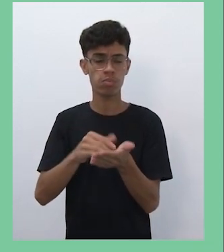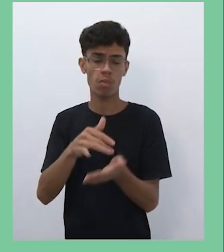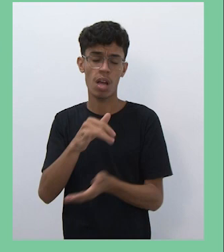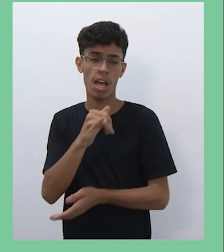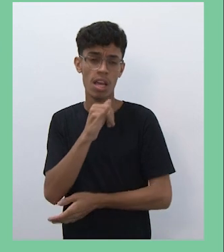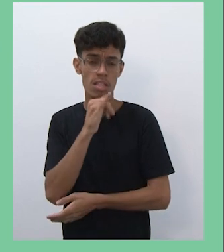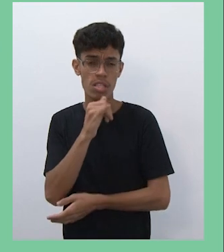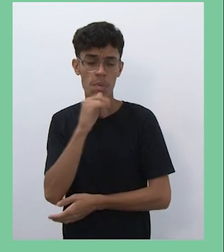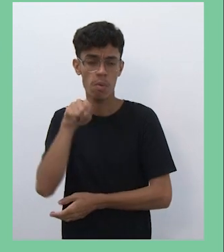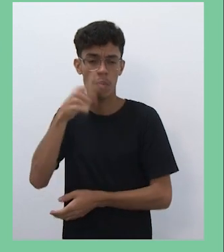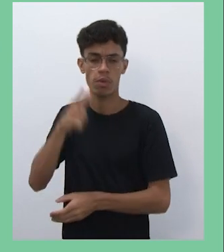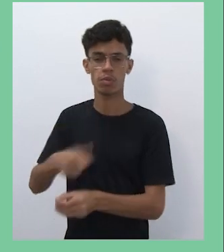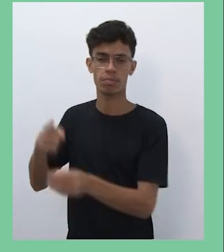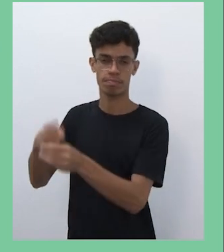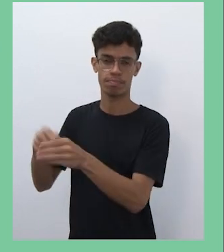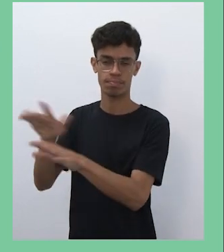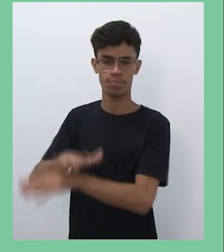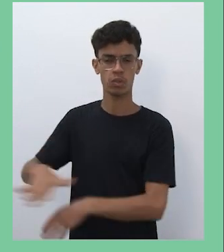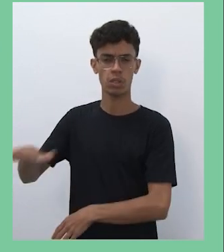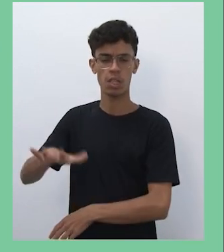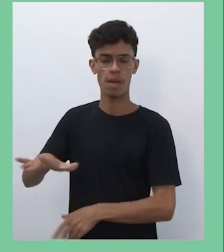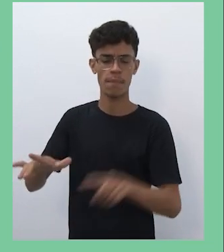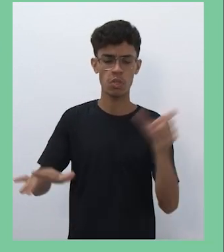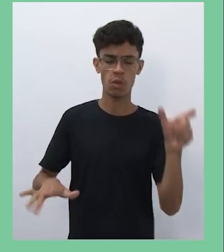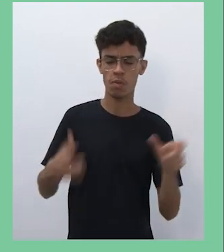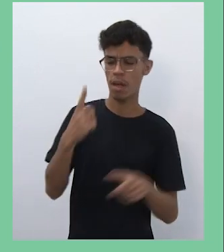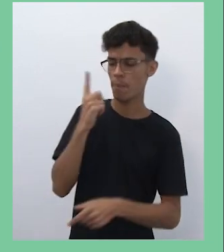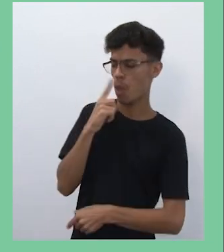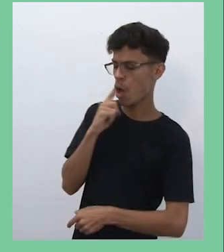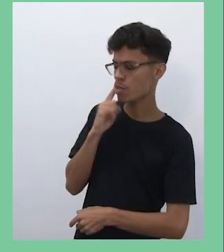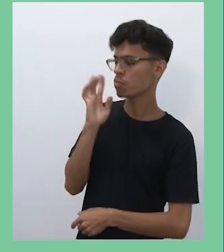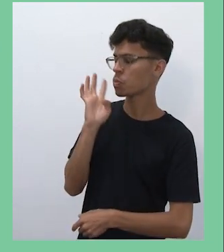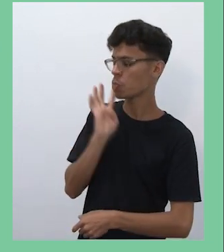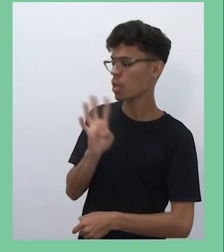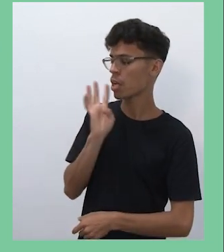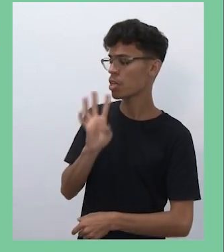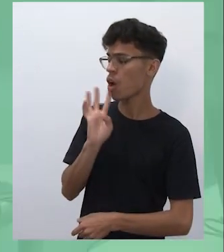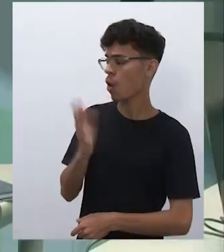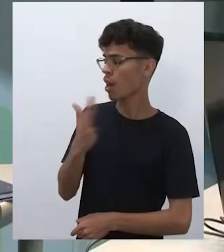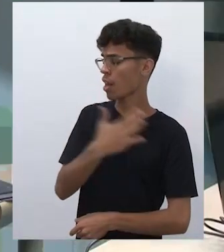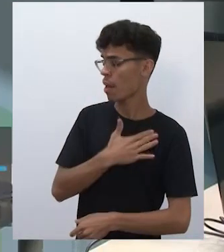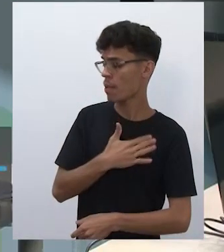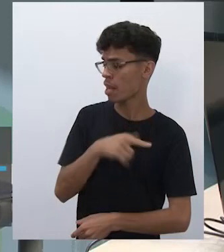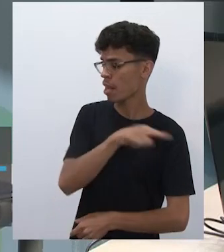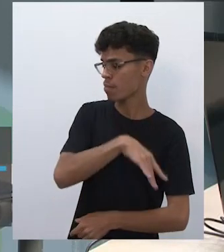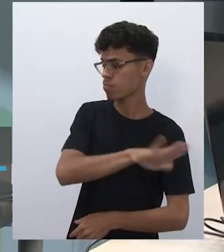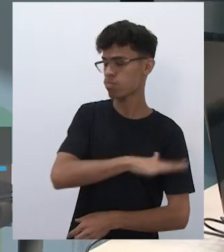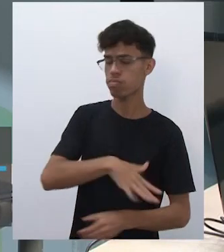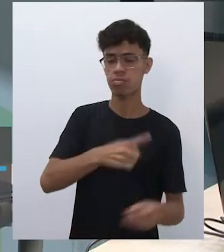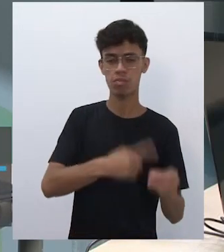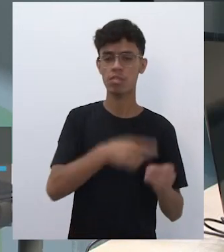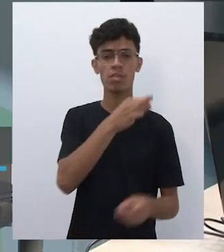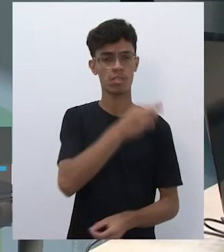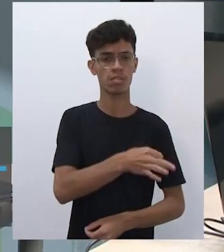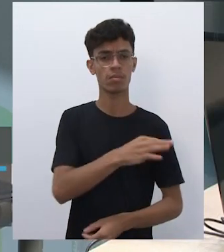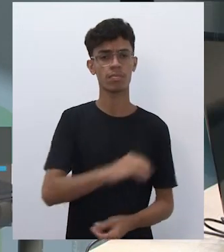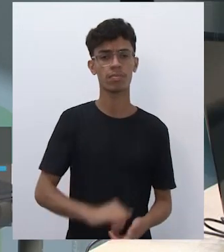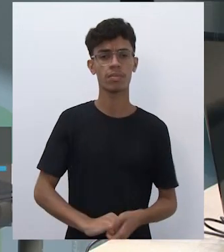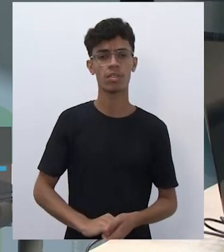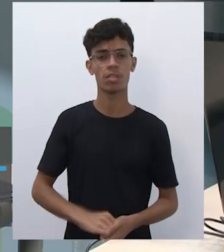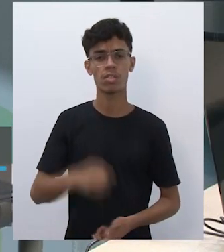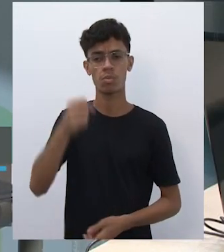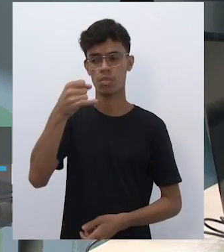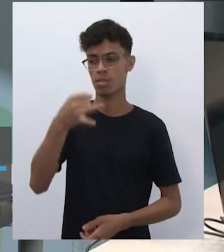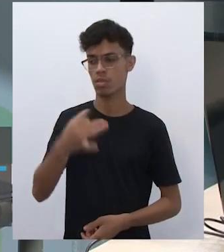outras regiões. Outras pessoas podem olhar e falar, nossa, que bacana, isso dá certo na minha cidade, dá certo na minha região. Por isso que a gente falou também